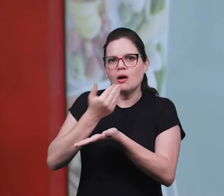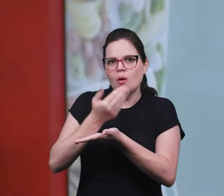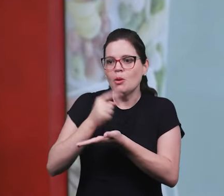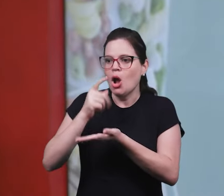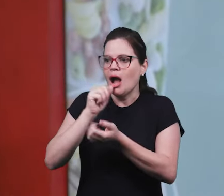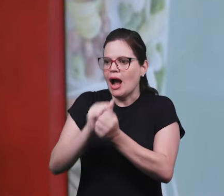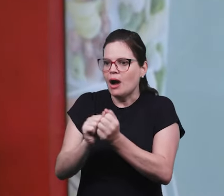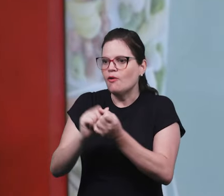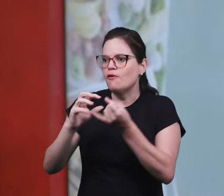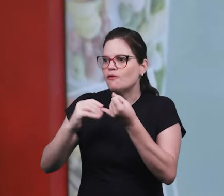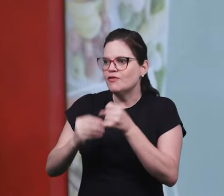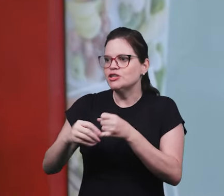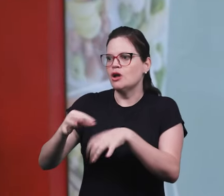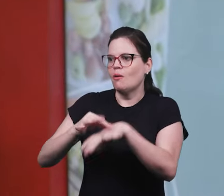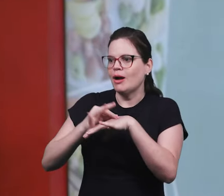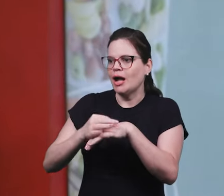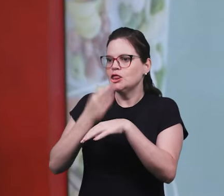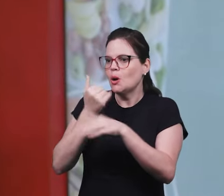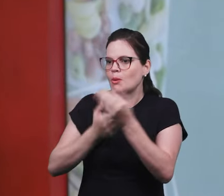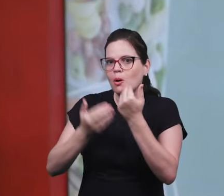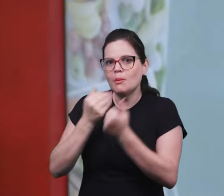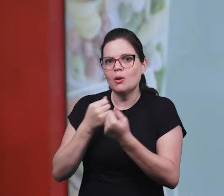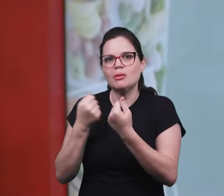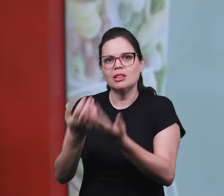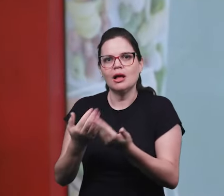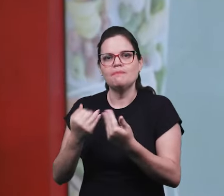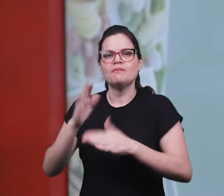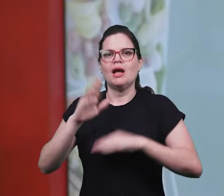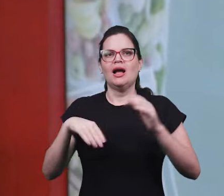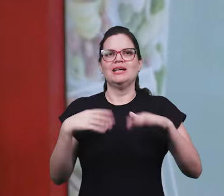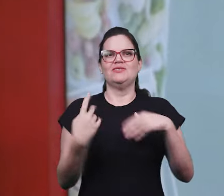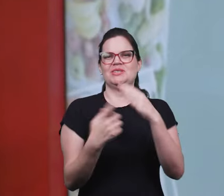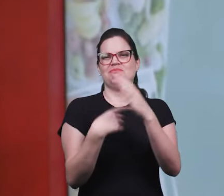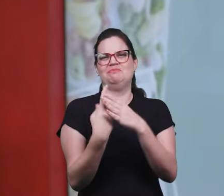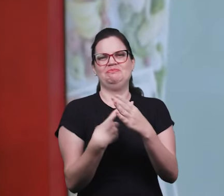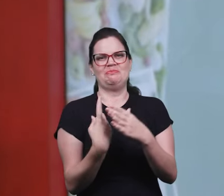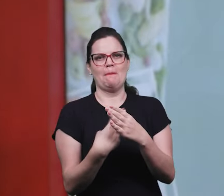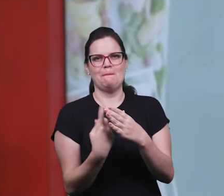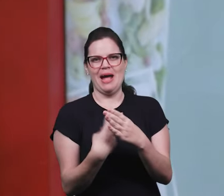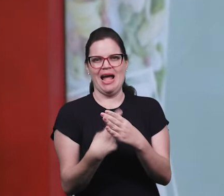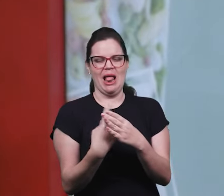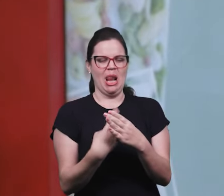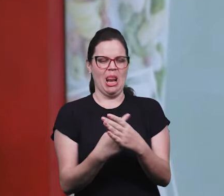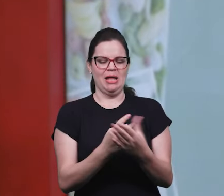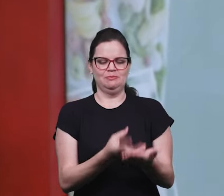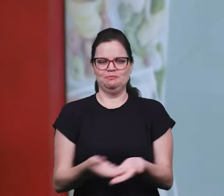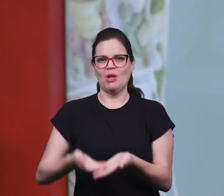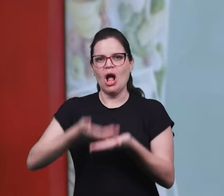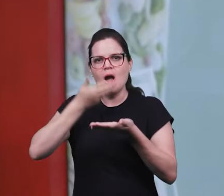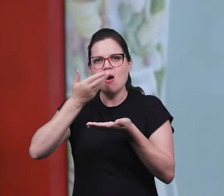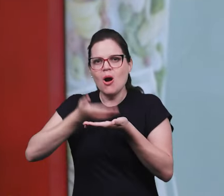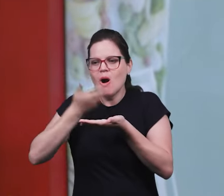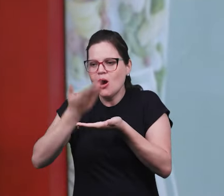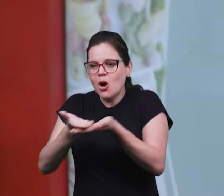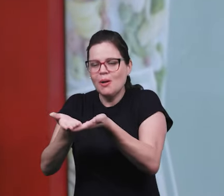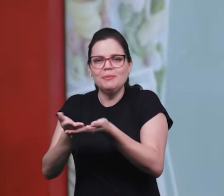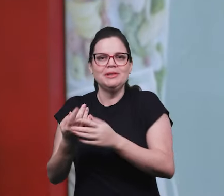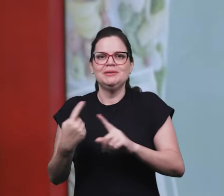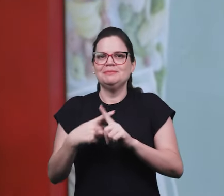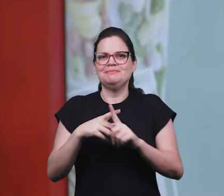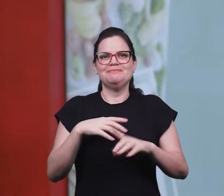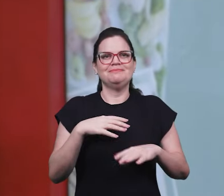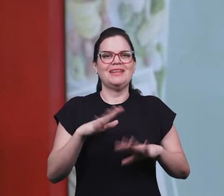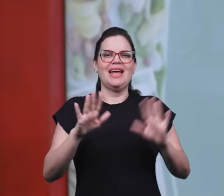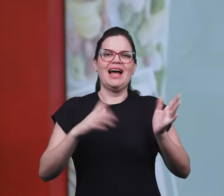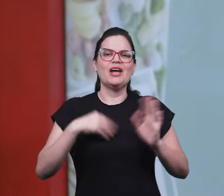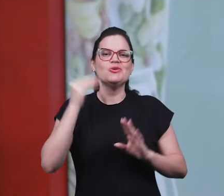arroz e o feijão e a carne e às vezes bate fica querendo aquela aparência horrorosa e quer que o paciente coma então às vezes eu viro uma